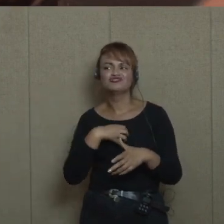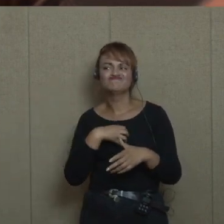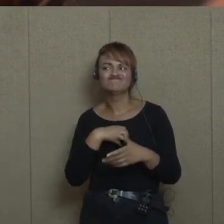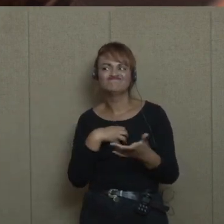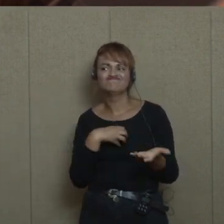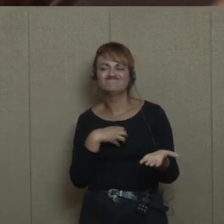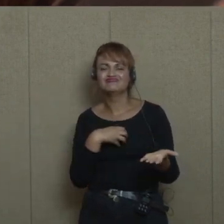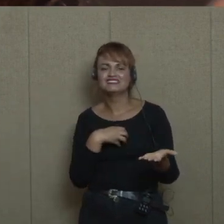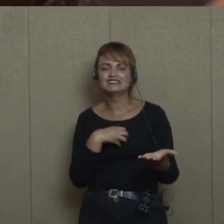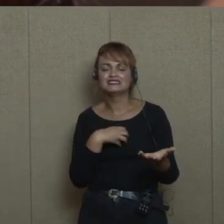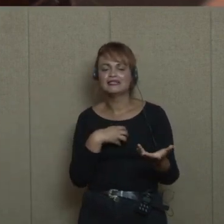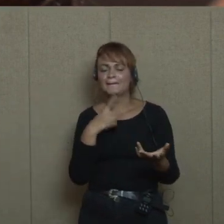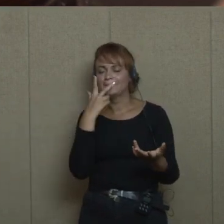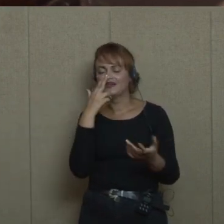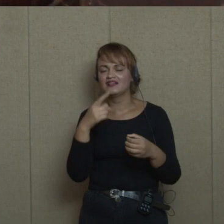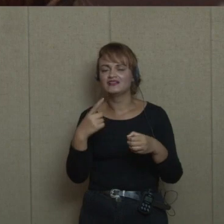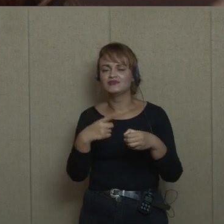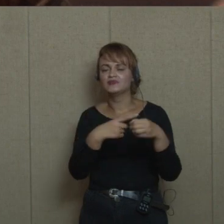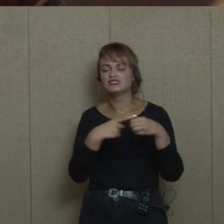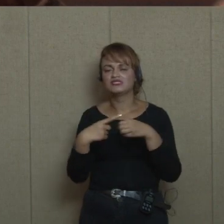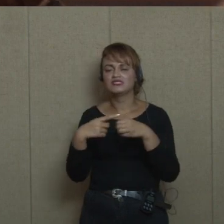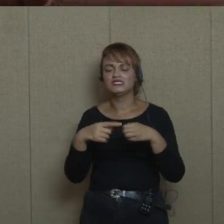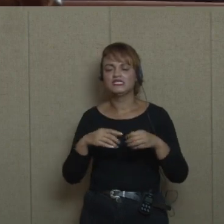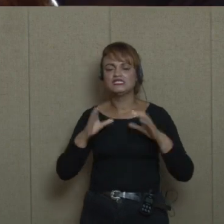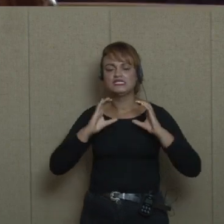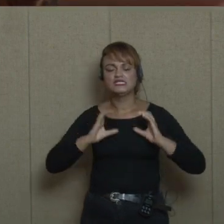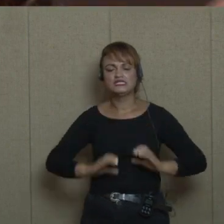uma cidadania europeia.